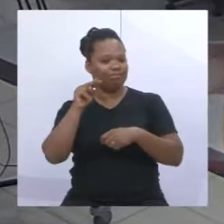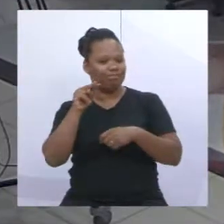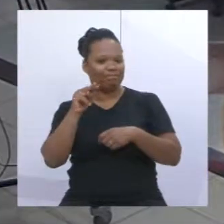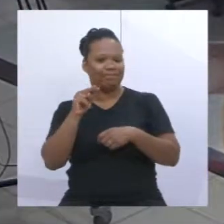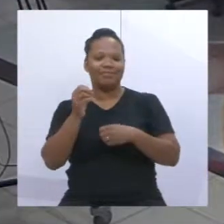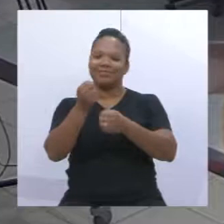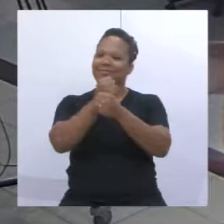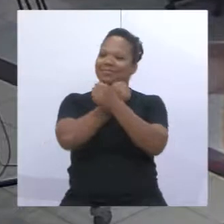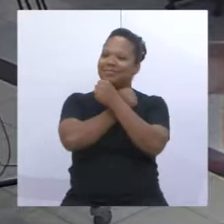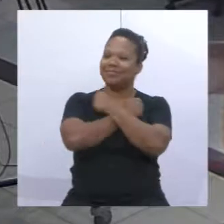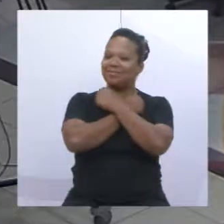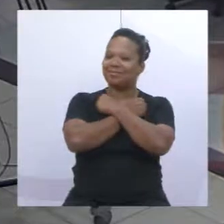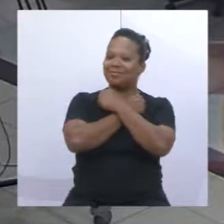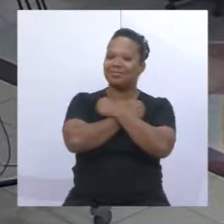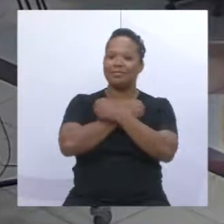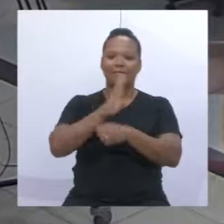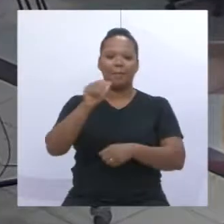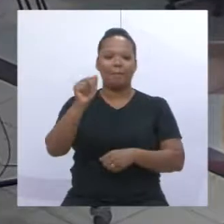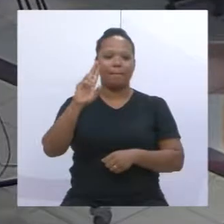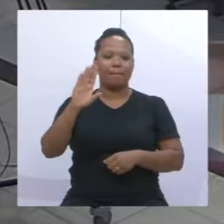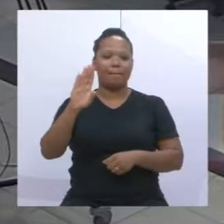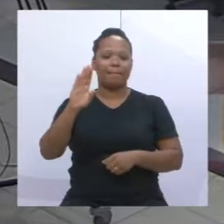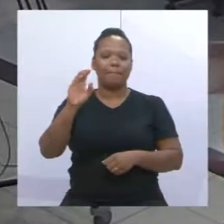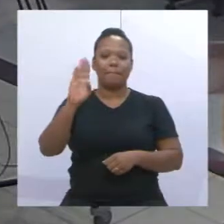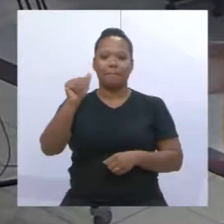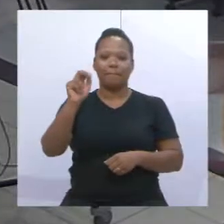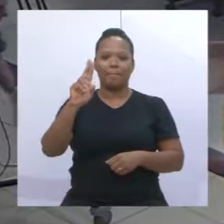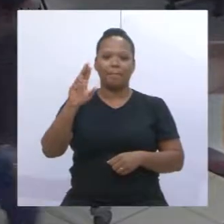Um abraço, Barbarossa.